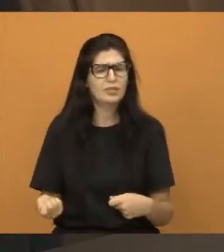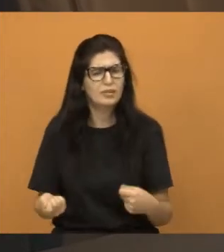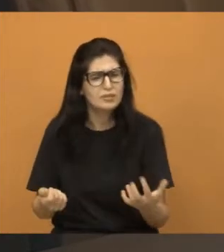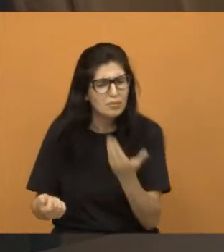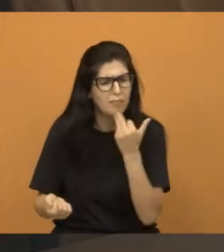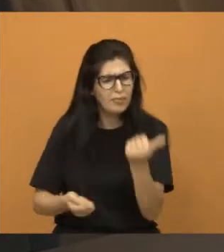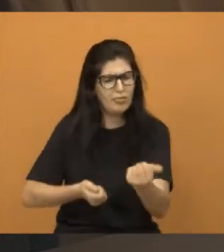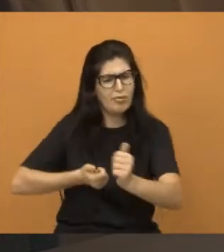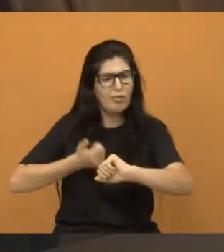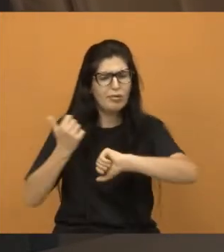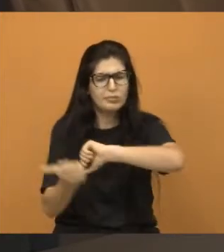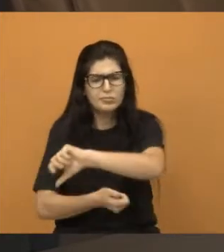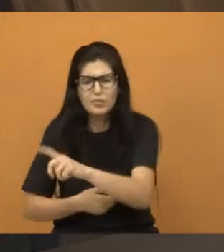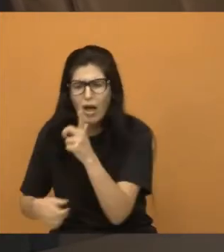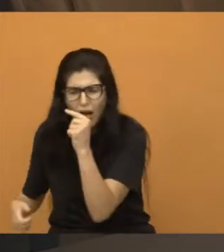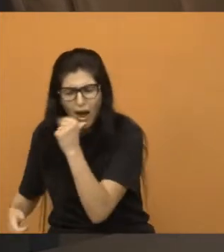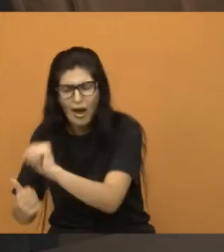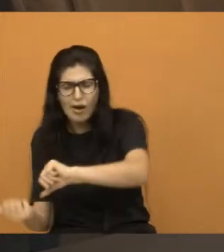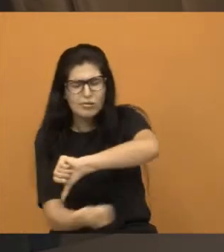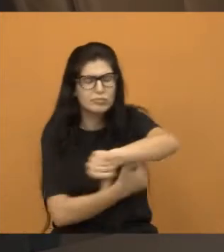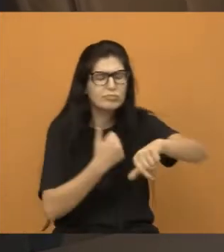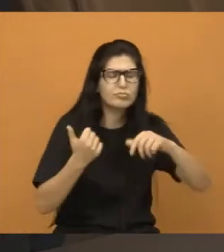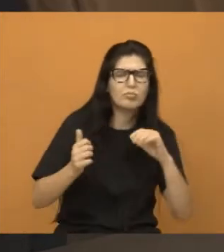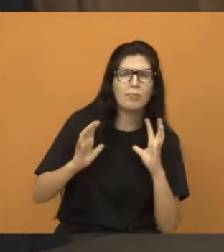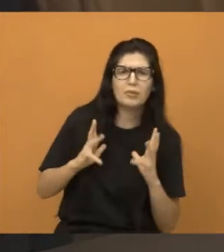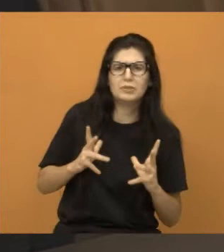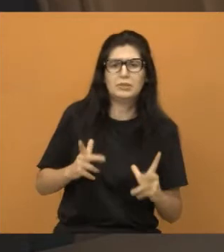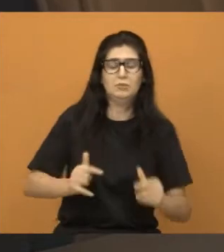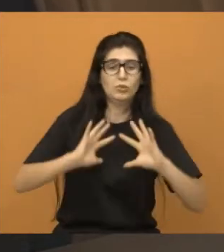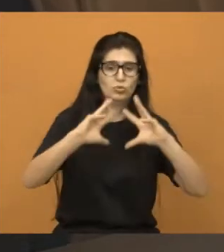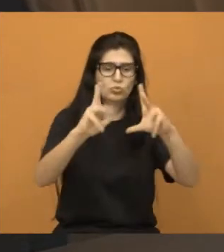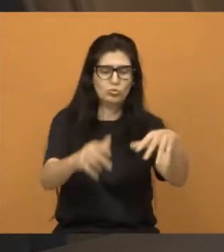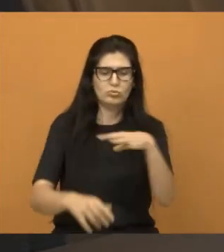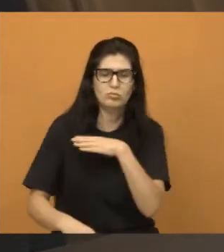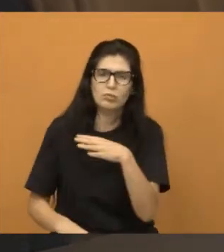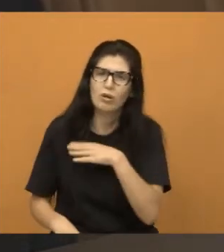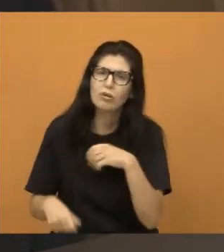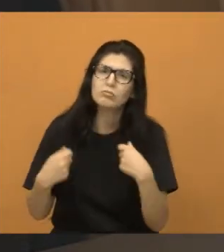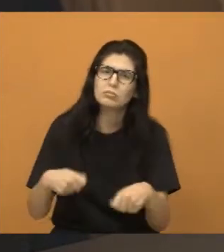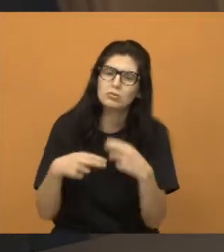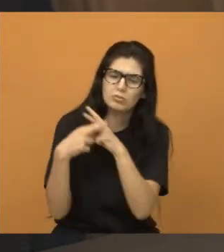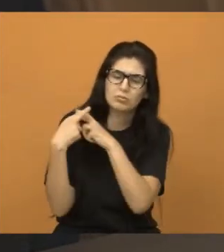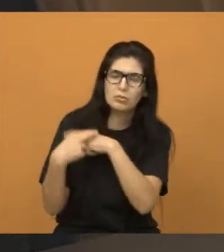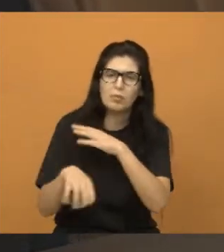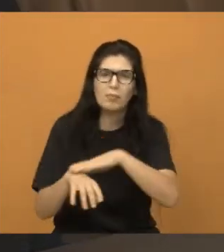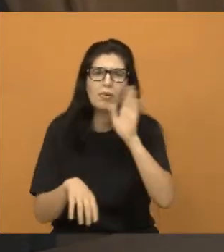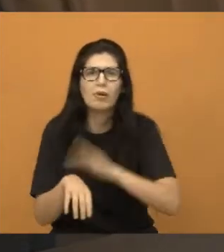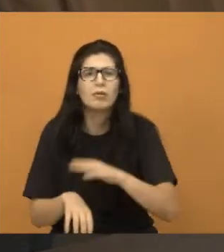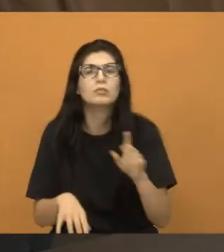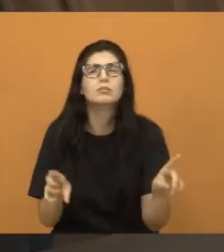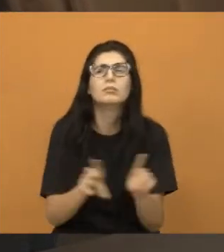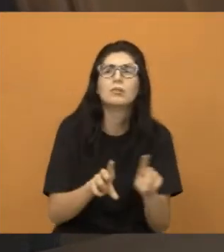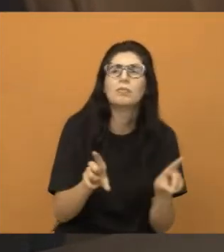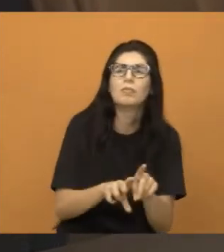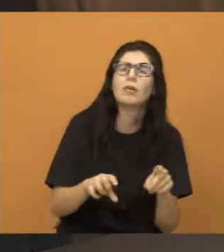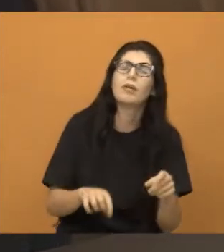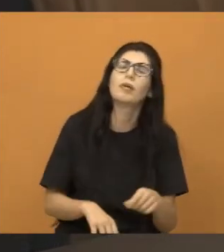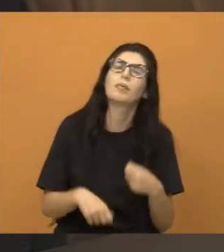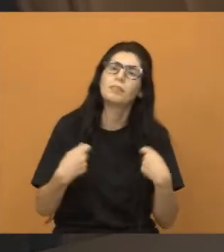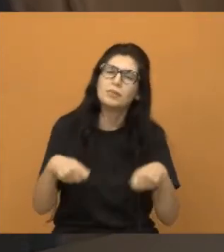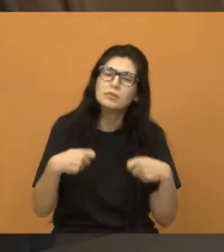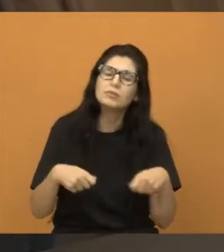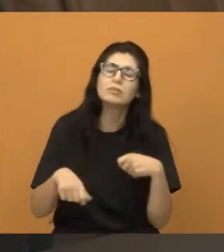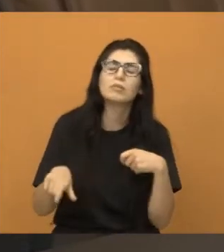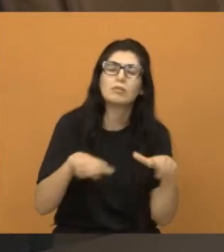os munícipes de Jacareí. E uma vez que a gente também está aqui, foi falado muito aqui sobre os camelôs, sobre a geração de empregos,